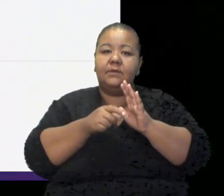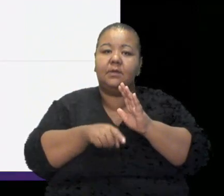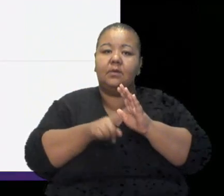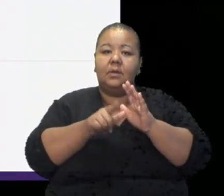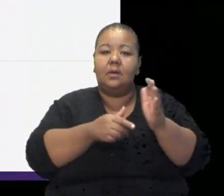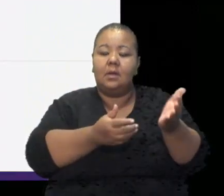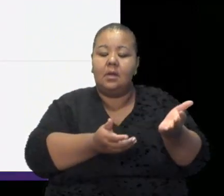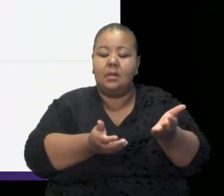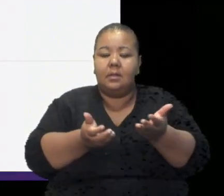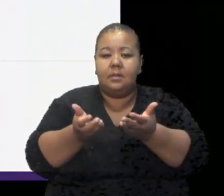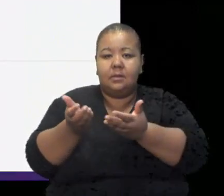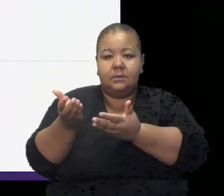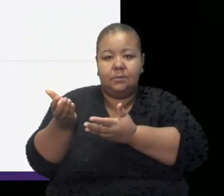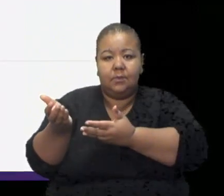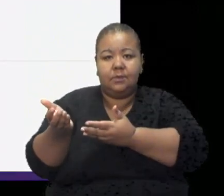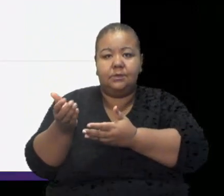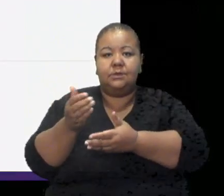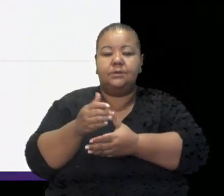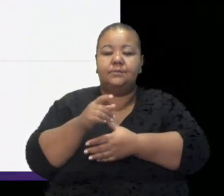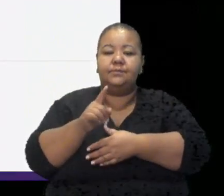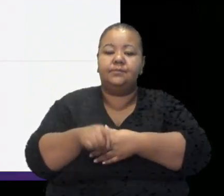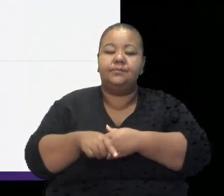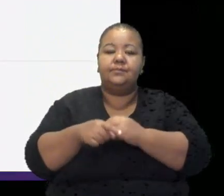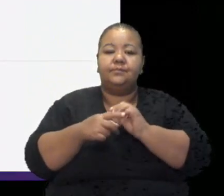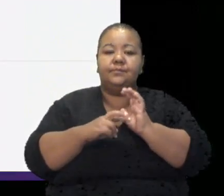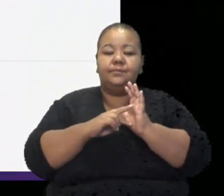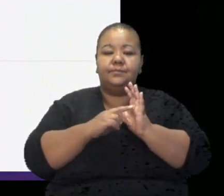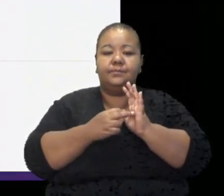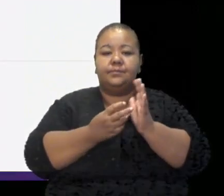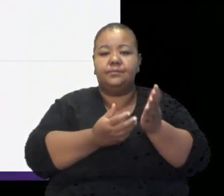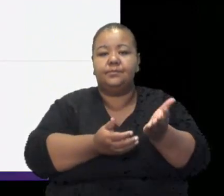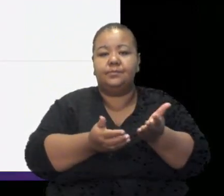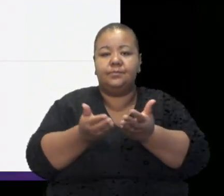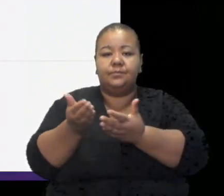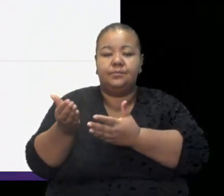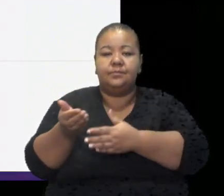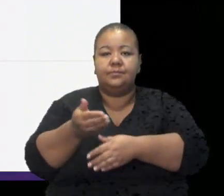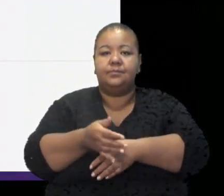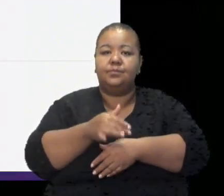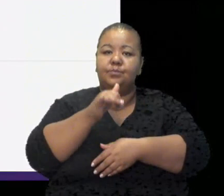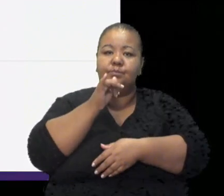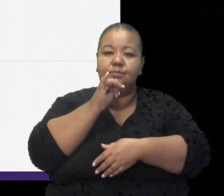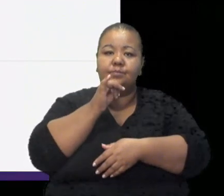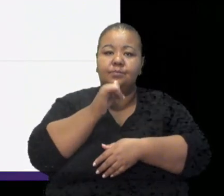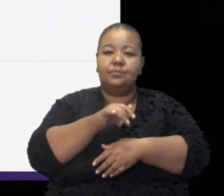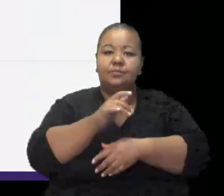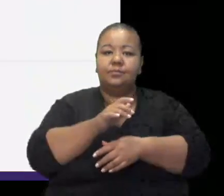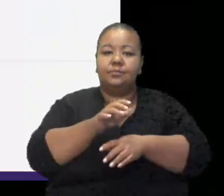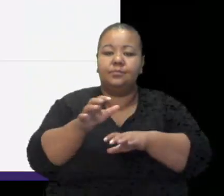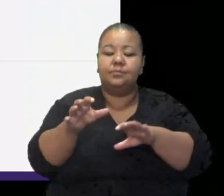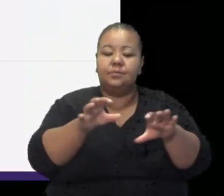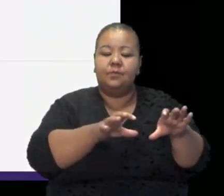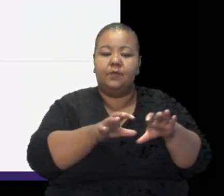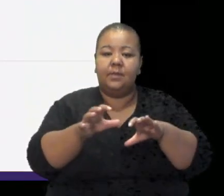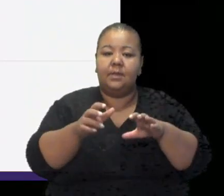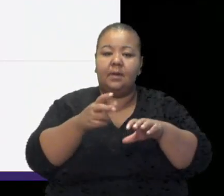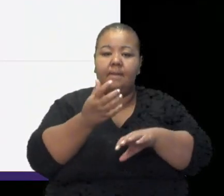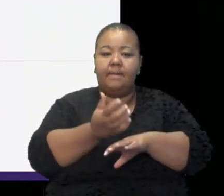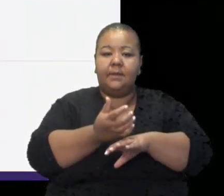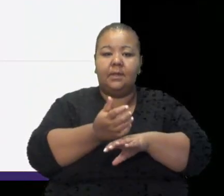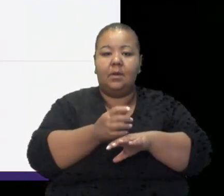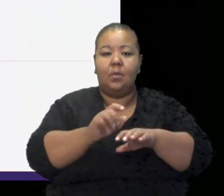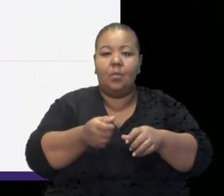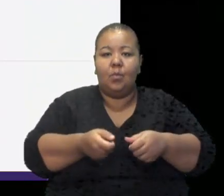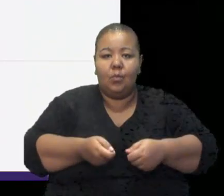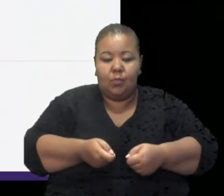de transporte. Então, é uma seta que indica transporte, por exemplo, mover material com carrinho,